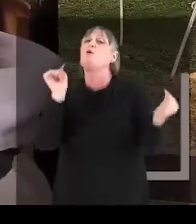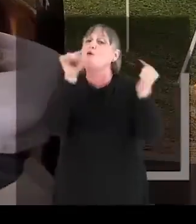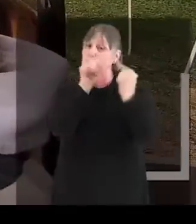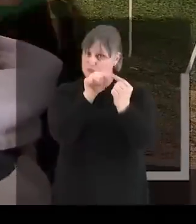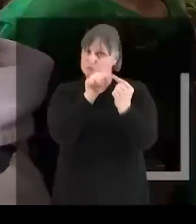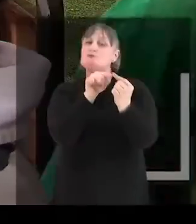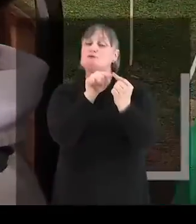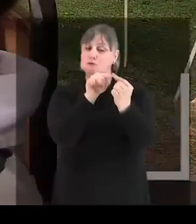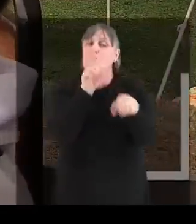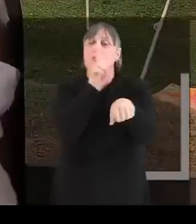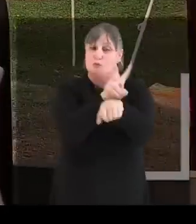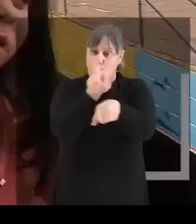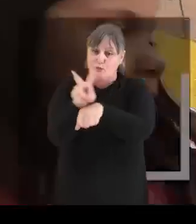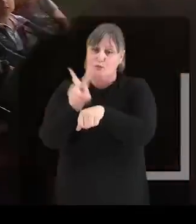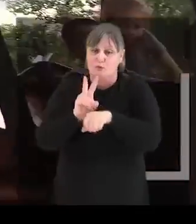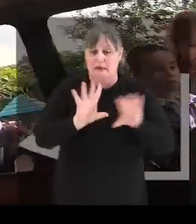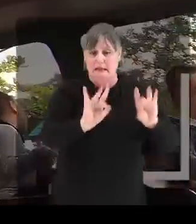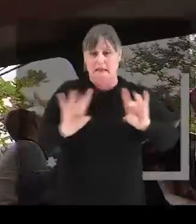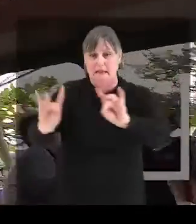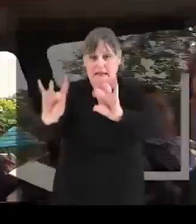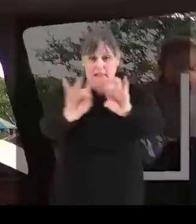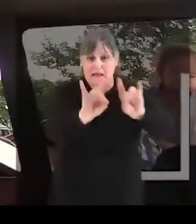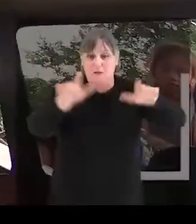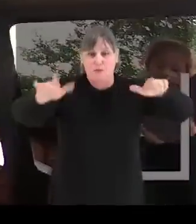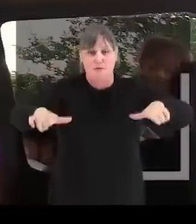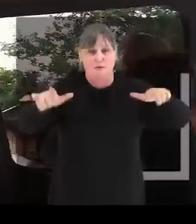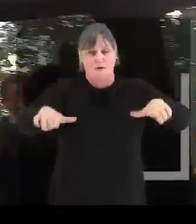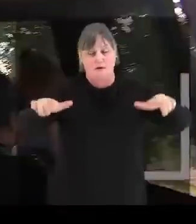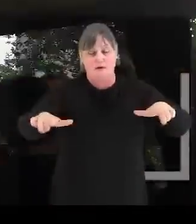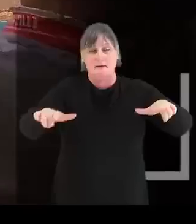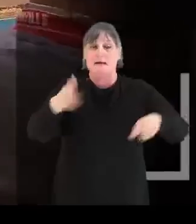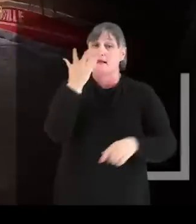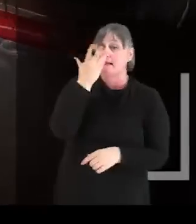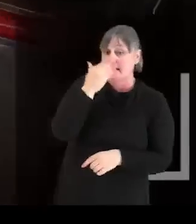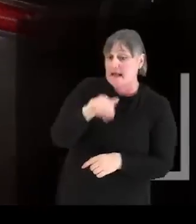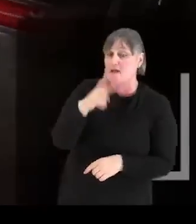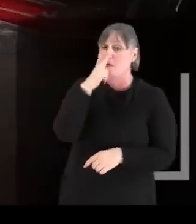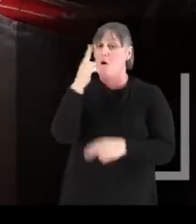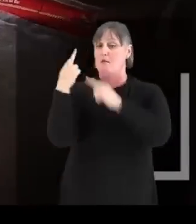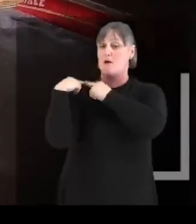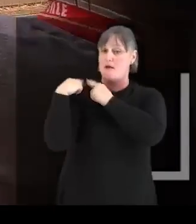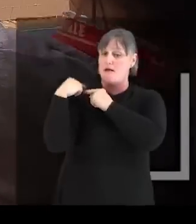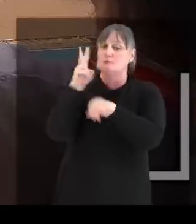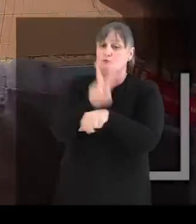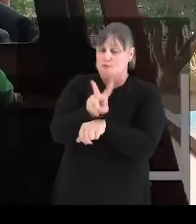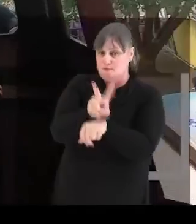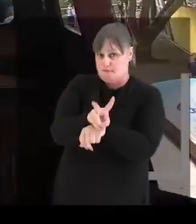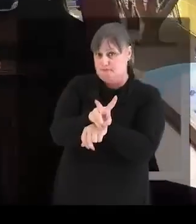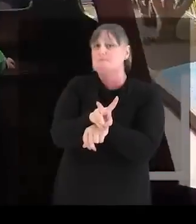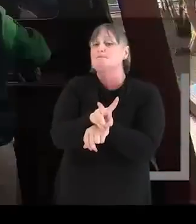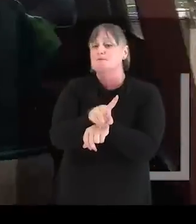uma função também de cuidar desse manguezal. Então as crianças são guardiões desse espaço do